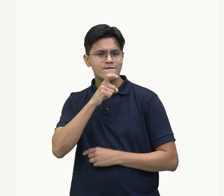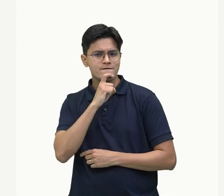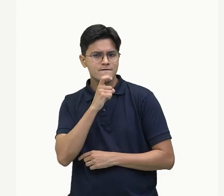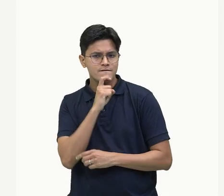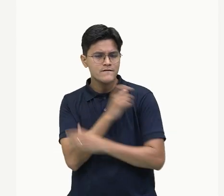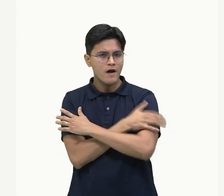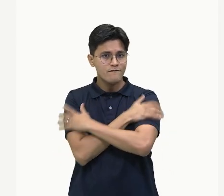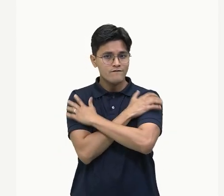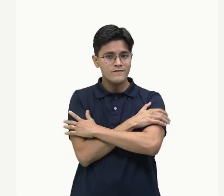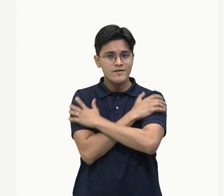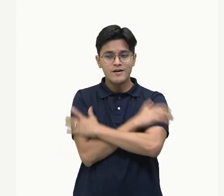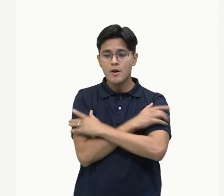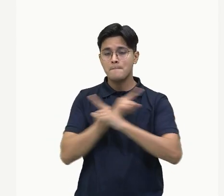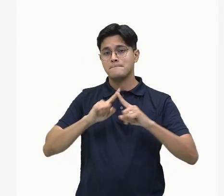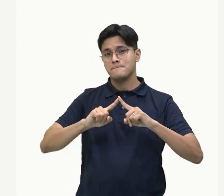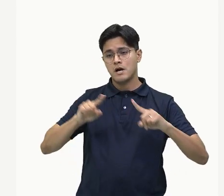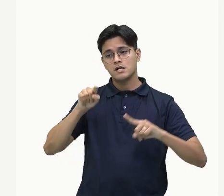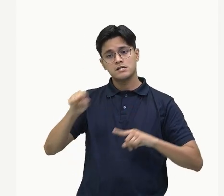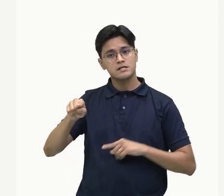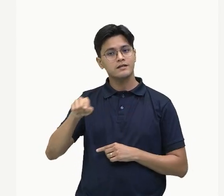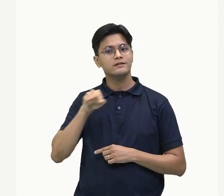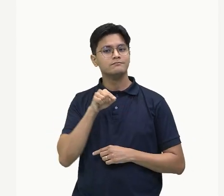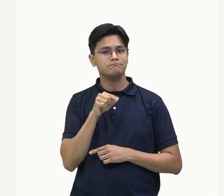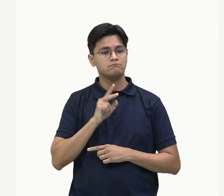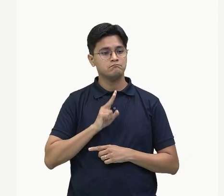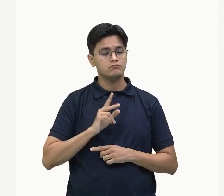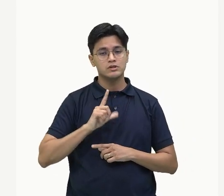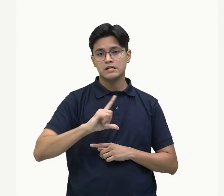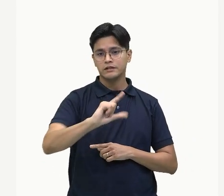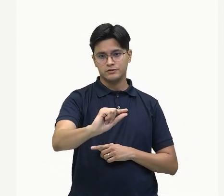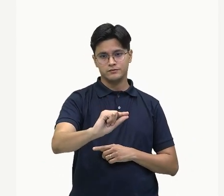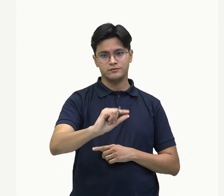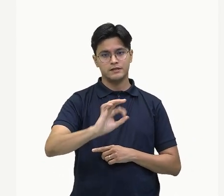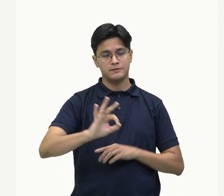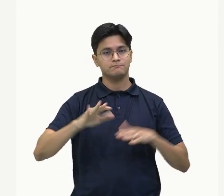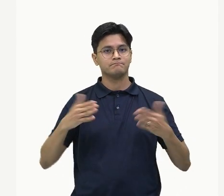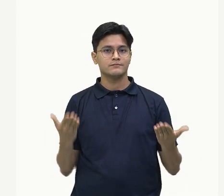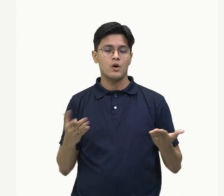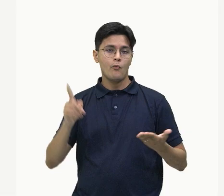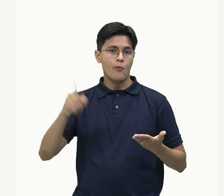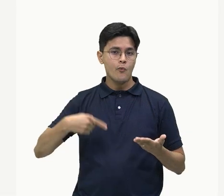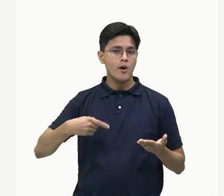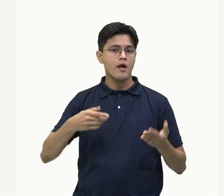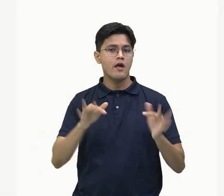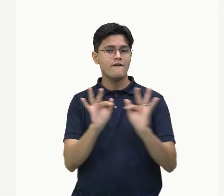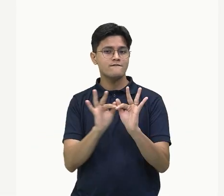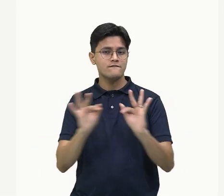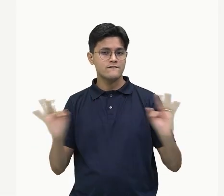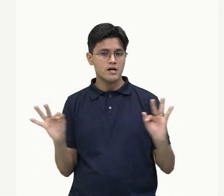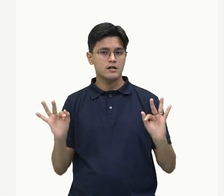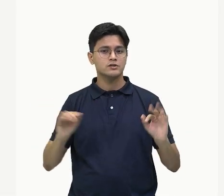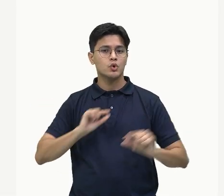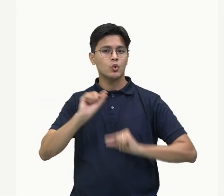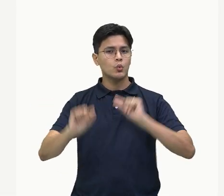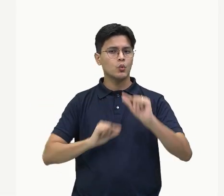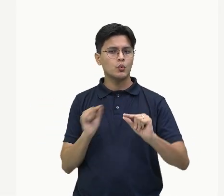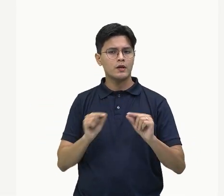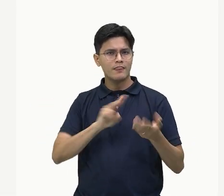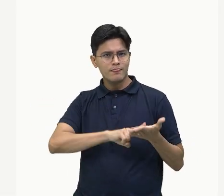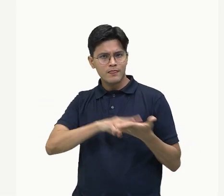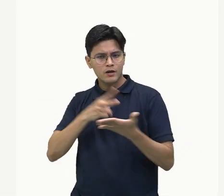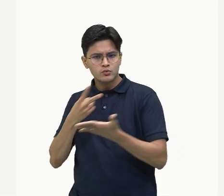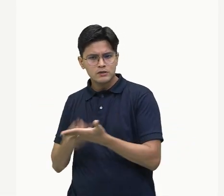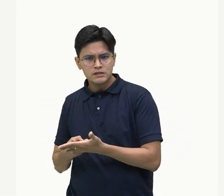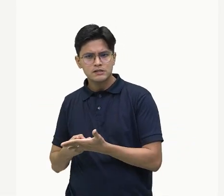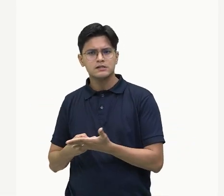expressão outside é sair de dentro de algo, né? Então, é uma expressão, uma tradução que não dá para fazer o pé da letra,